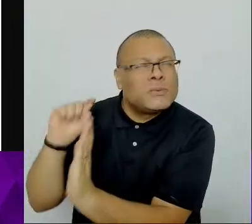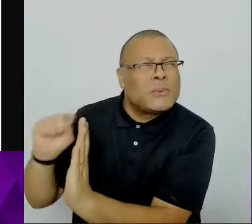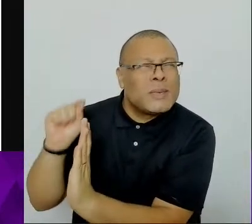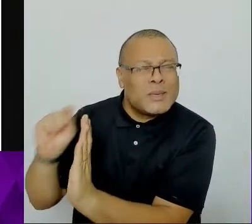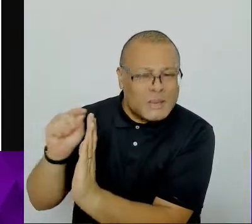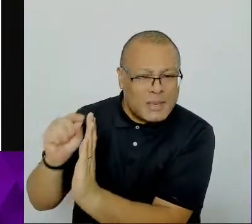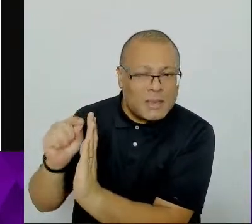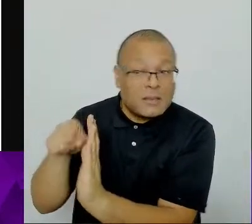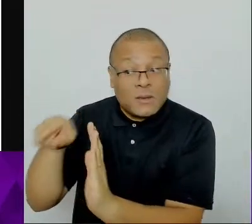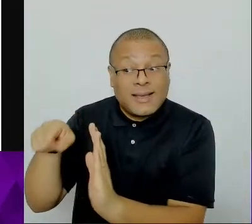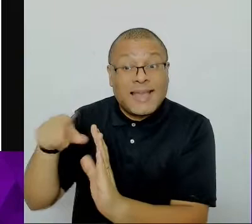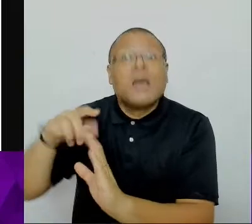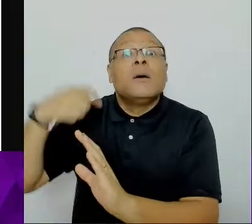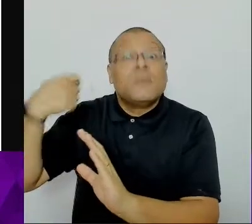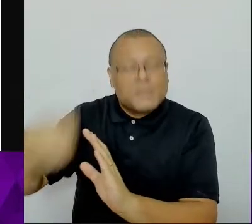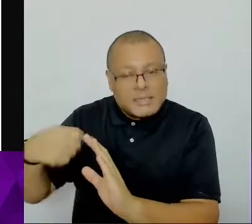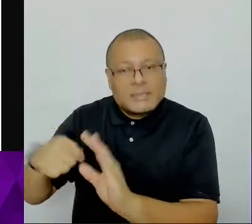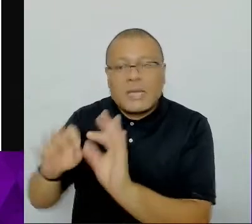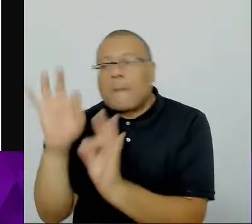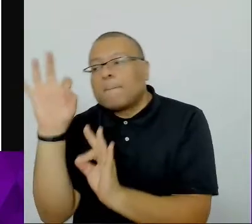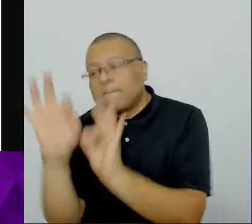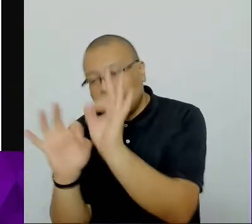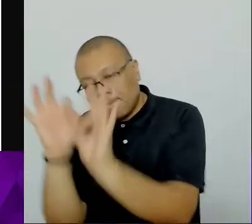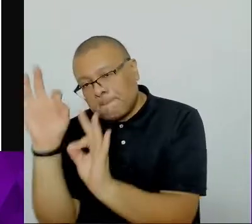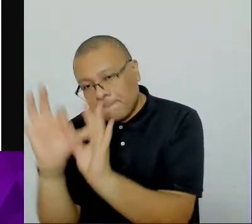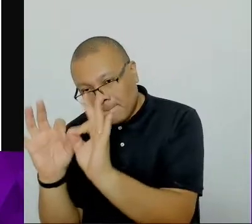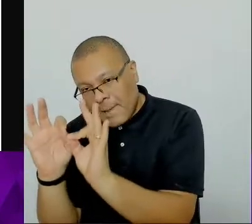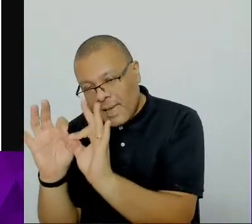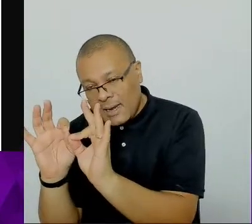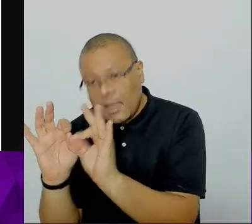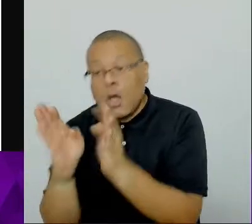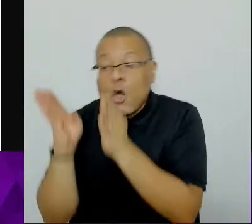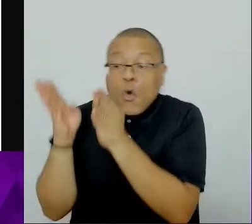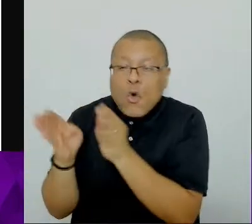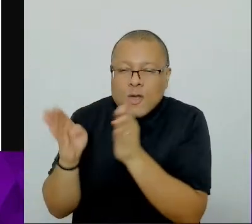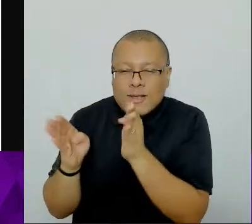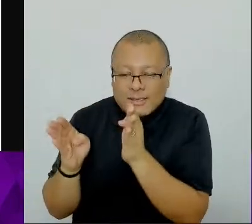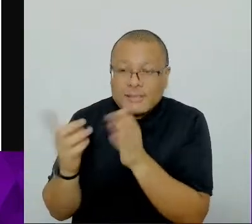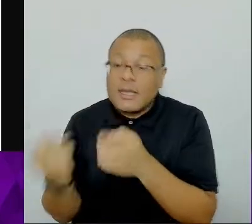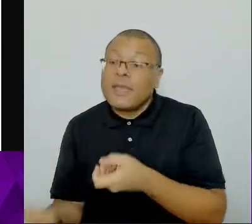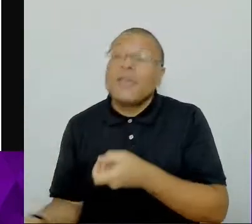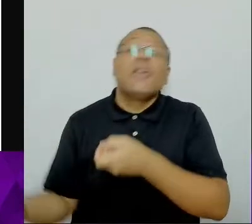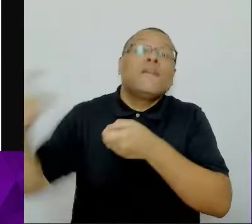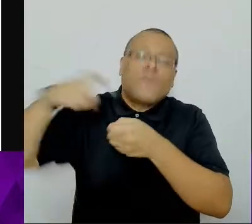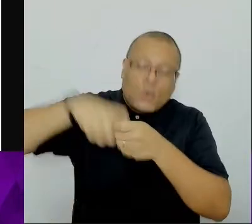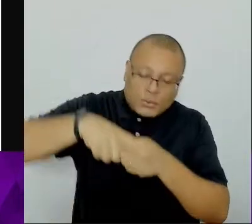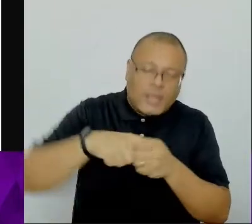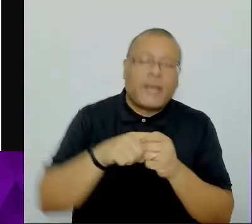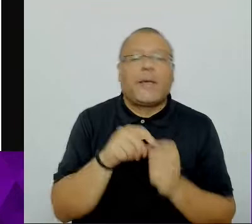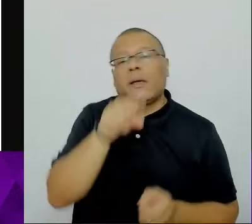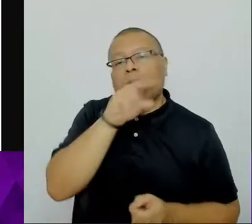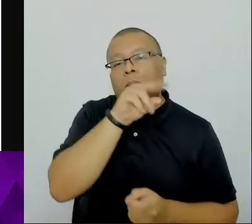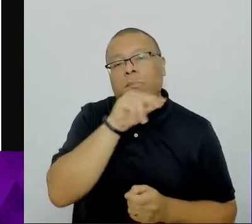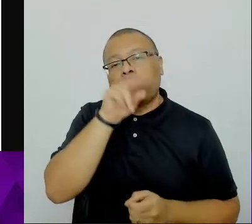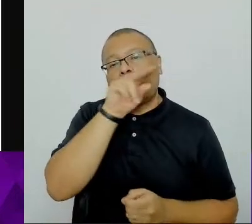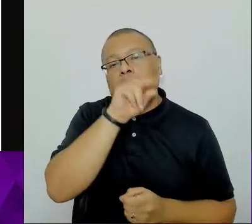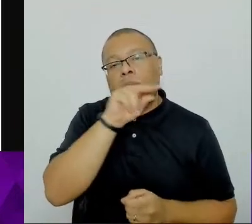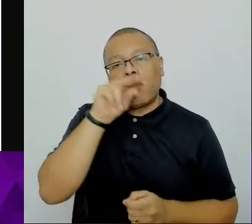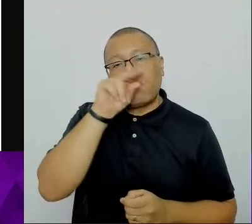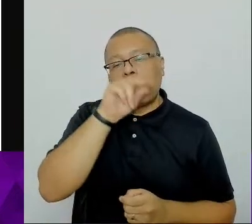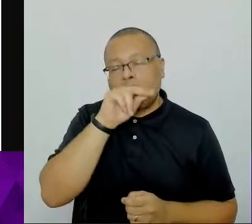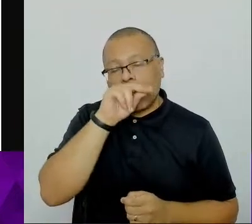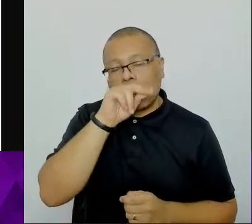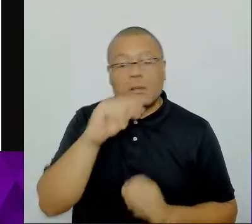eu preciso sintetizar essa resposta e esse áudio sintetizado eu vou apresentar para